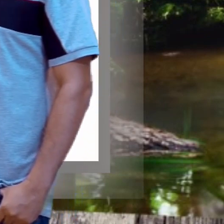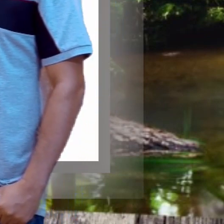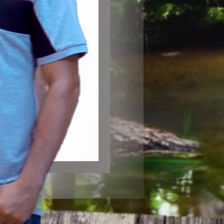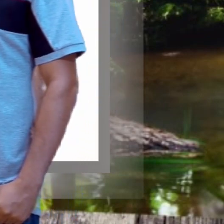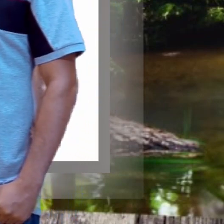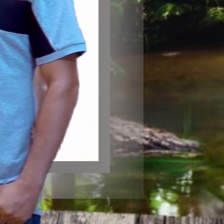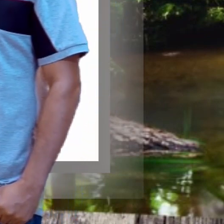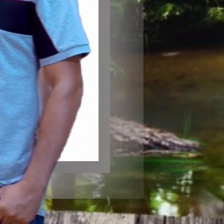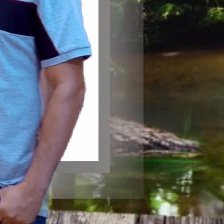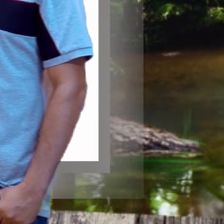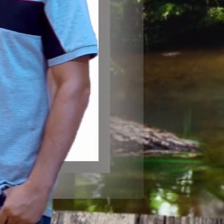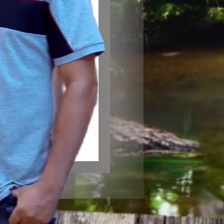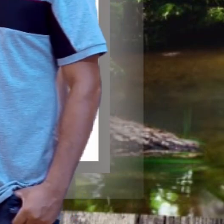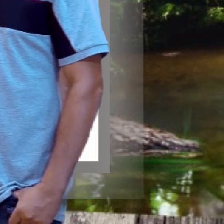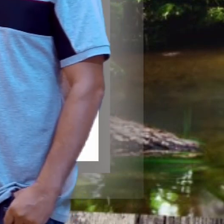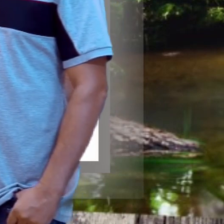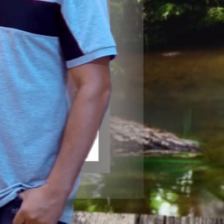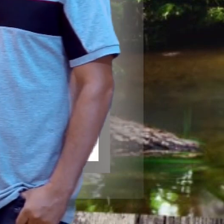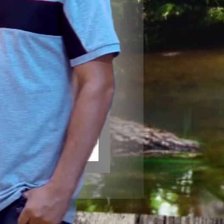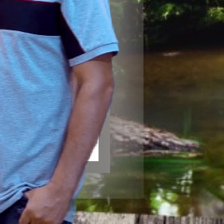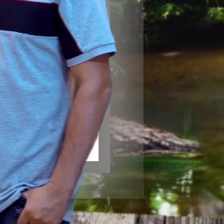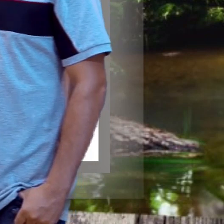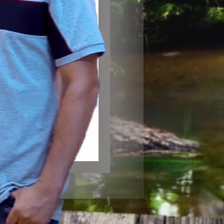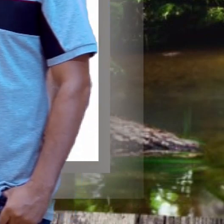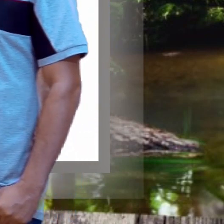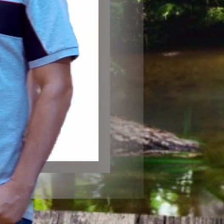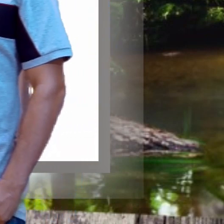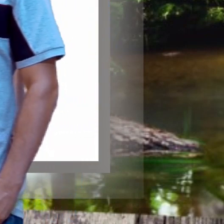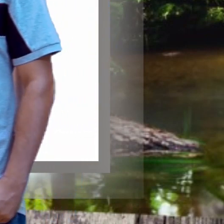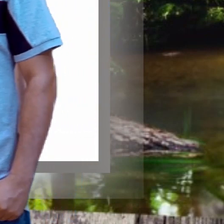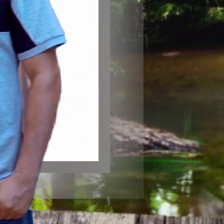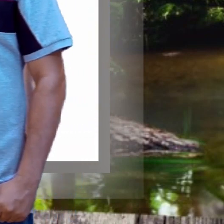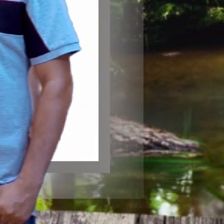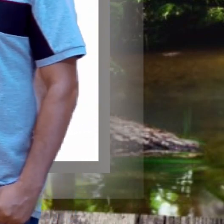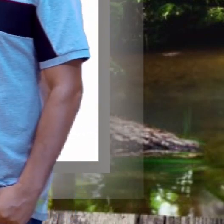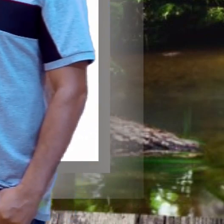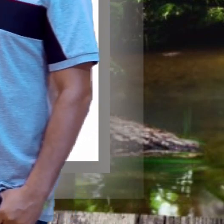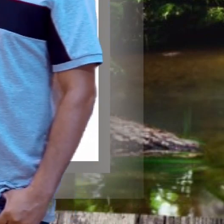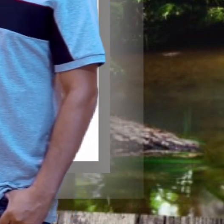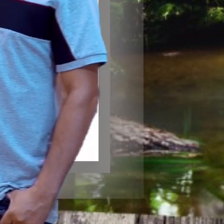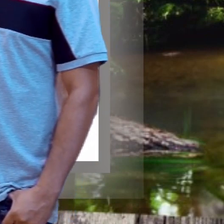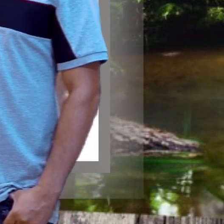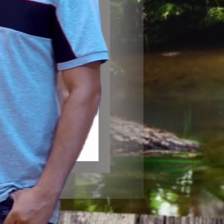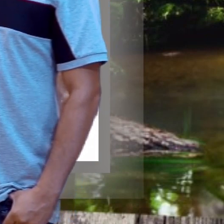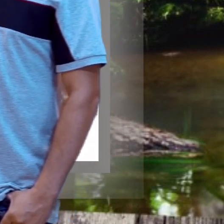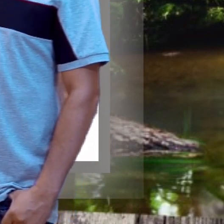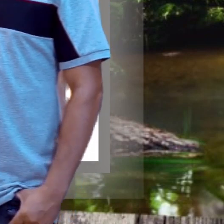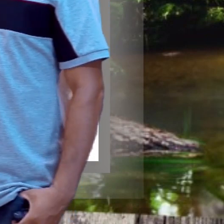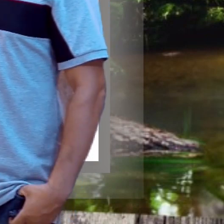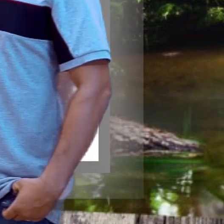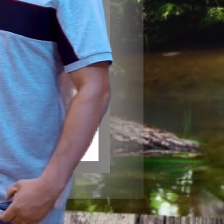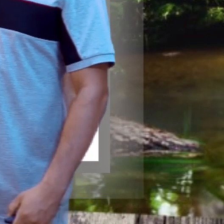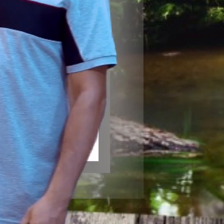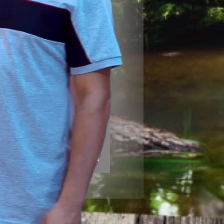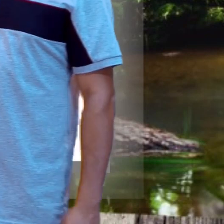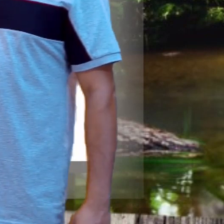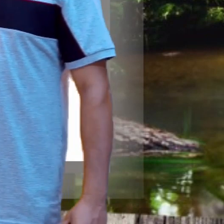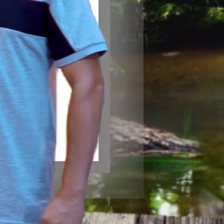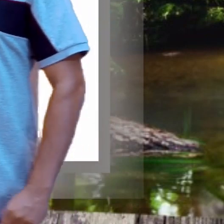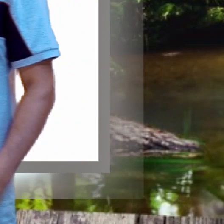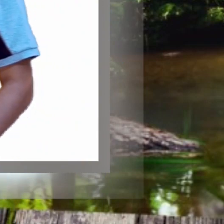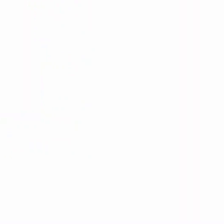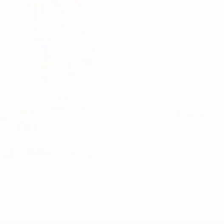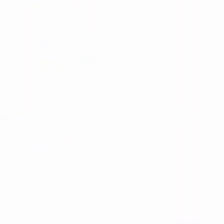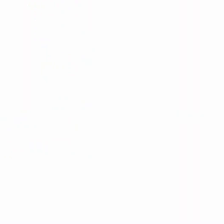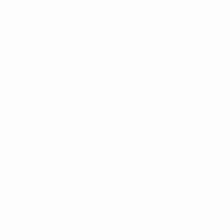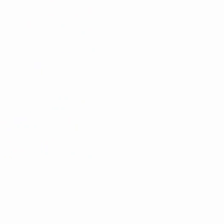ajuda nisso são as membranas são as proteínas da membrana que vão formar esse cara aqui, ó, o glicocálix, tá bom?